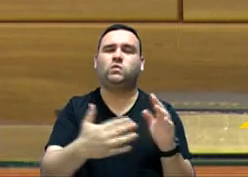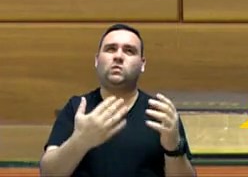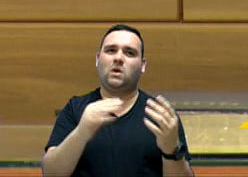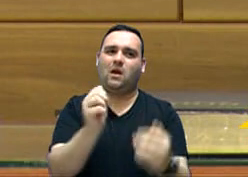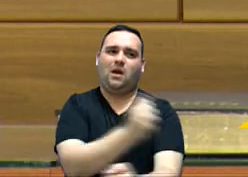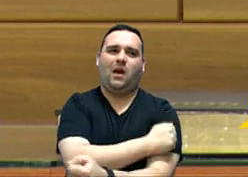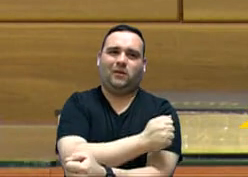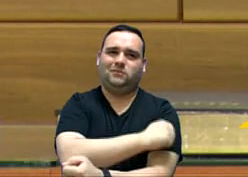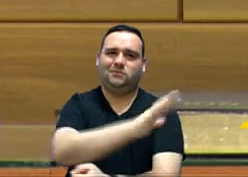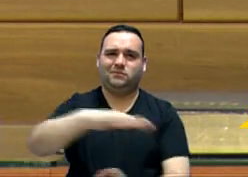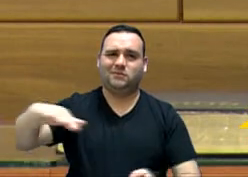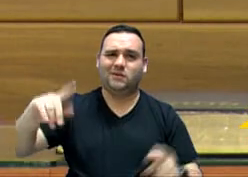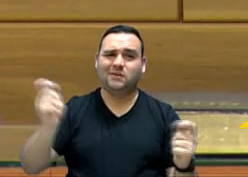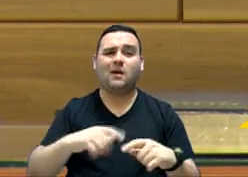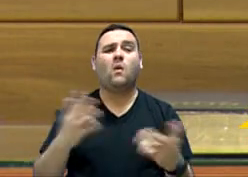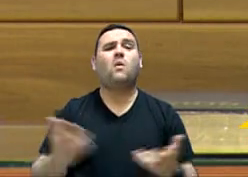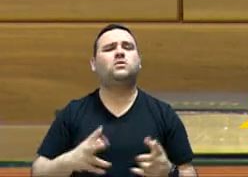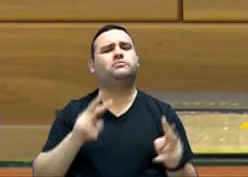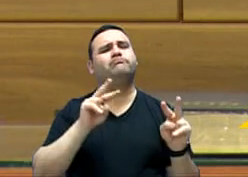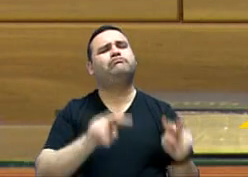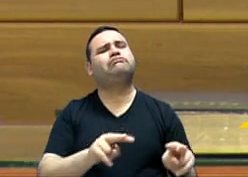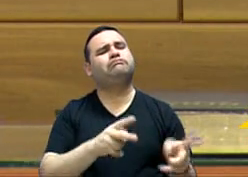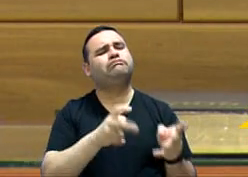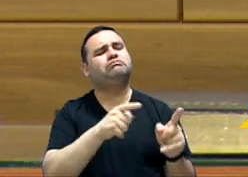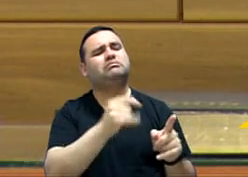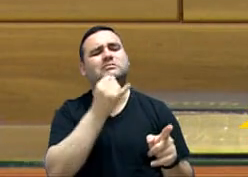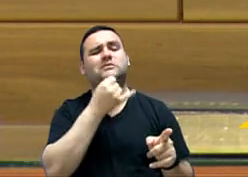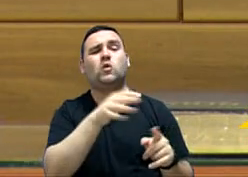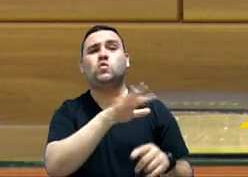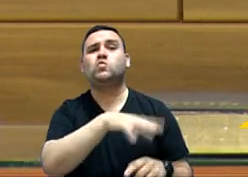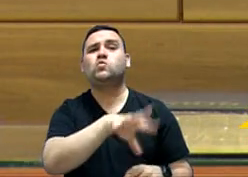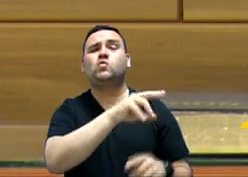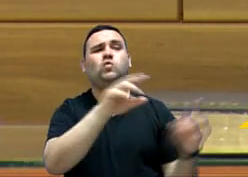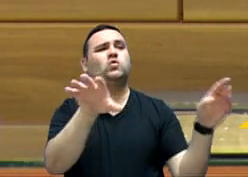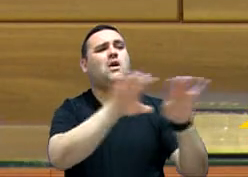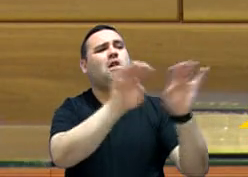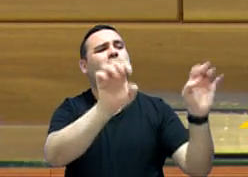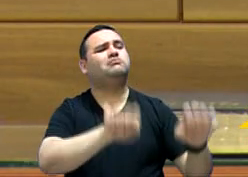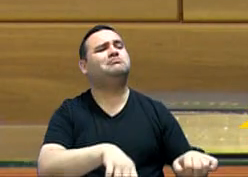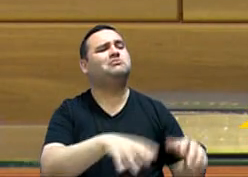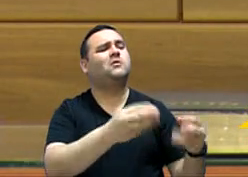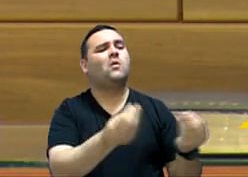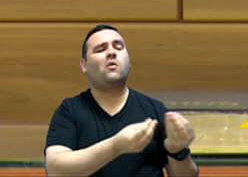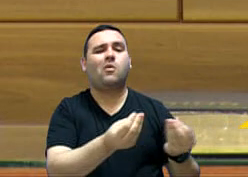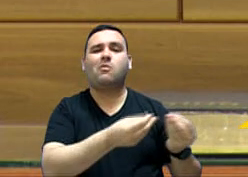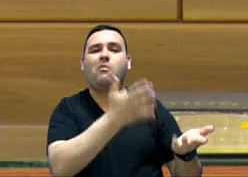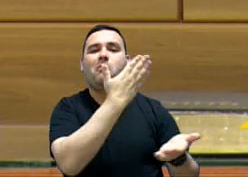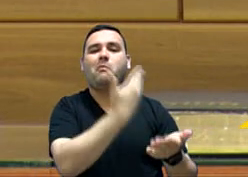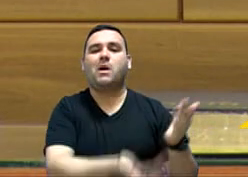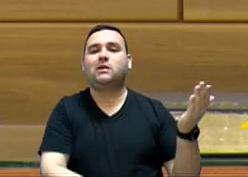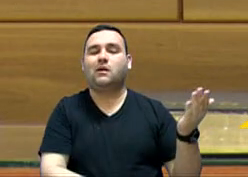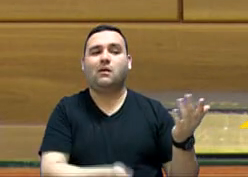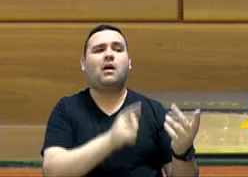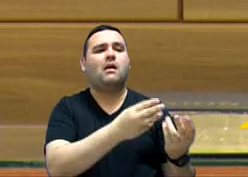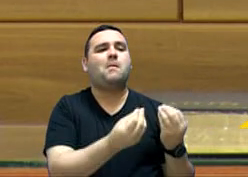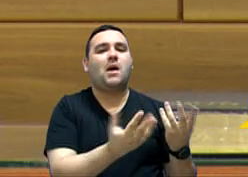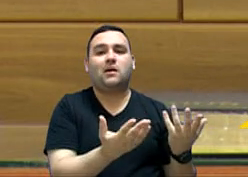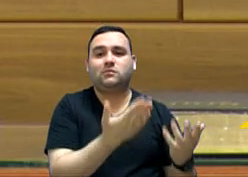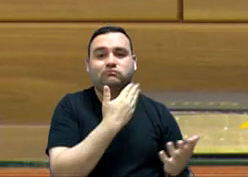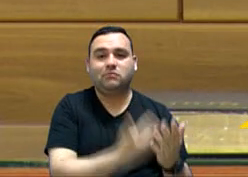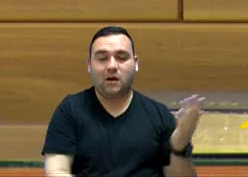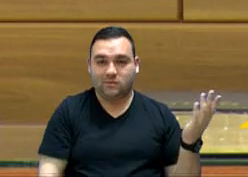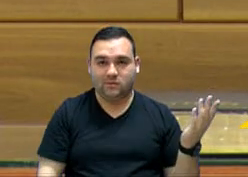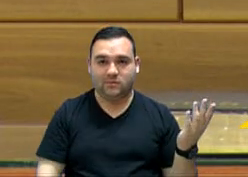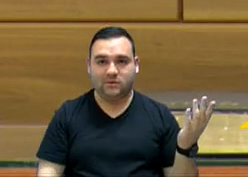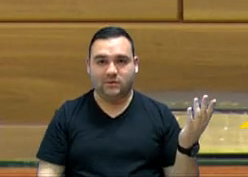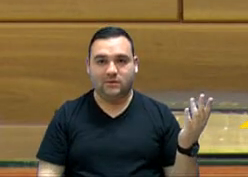e assim por diante. E hoje eu vejo com tristeza que toda aquela estrutura basicamente perdeu sua razão de ser. Não